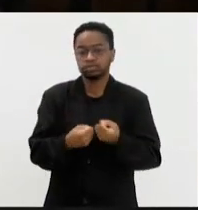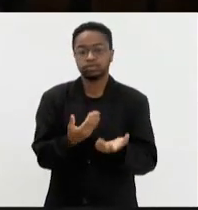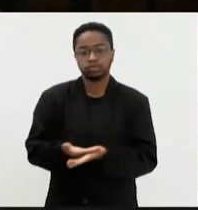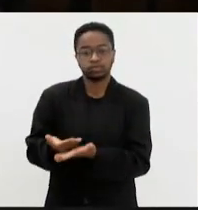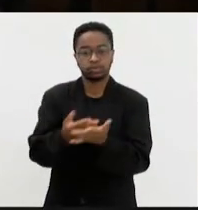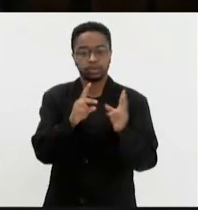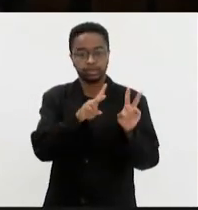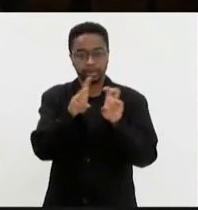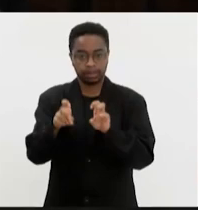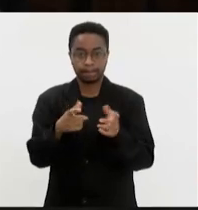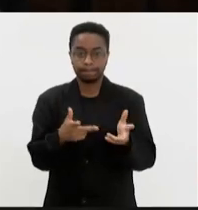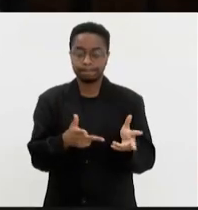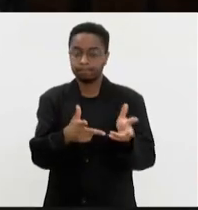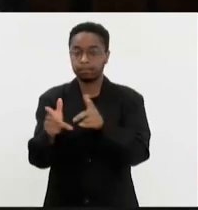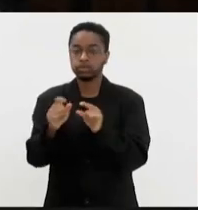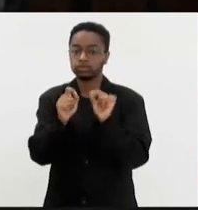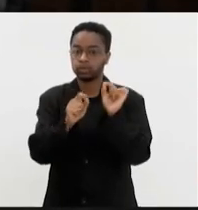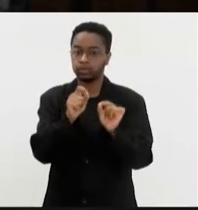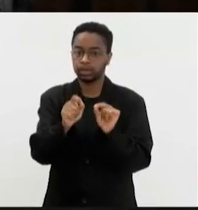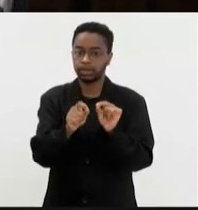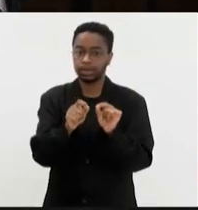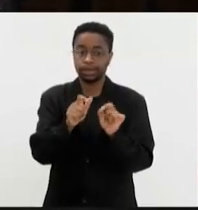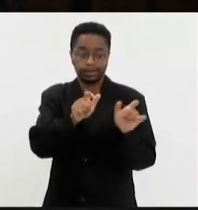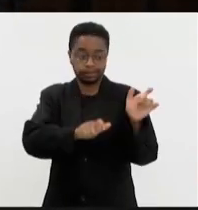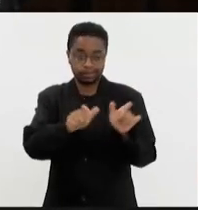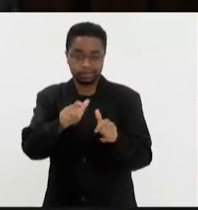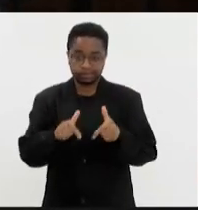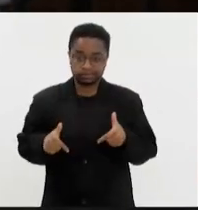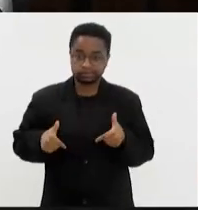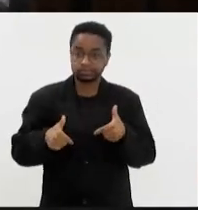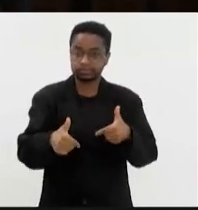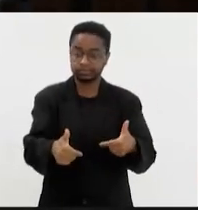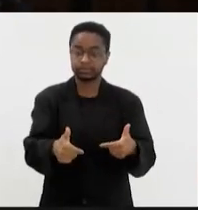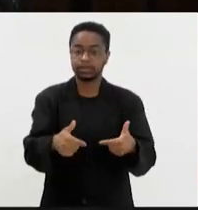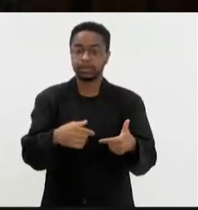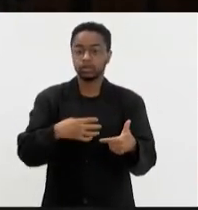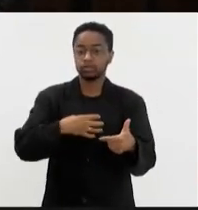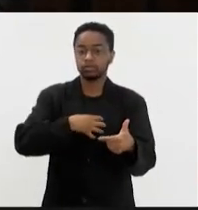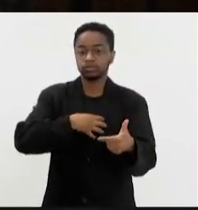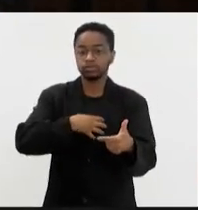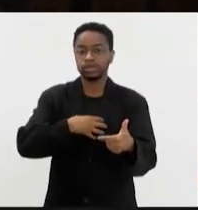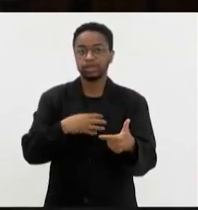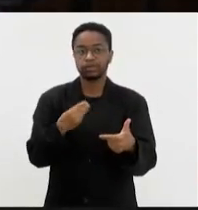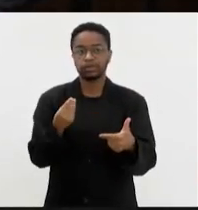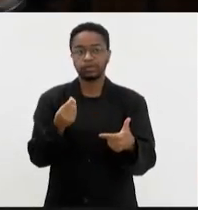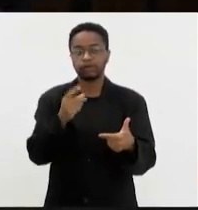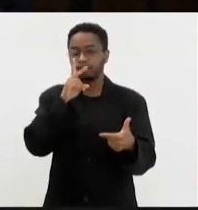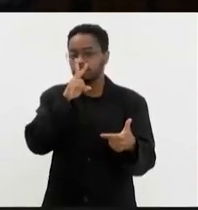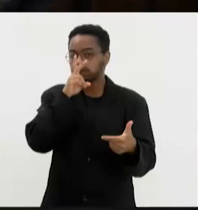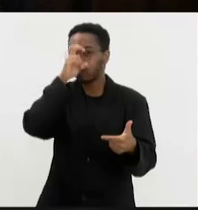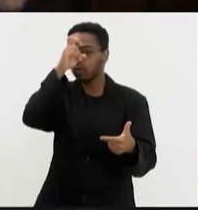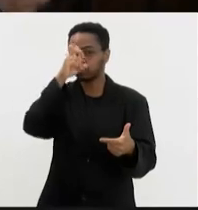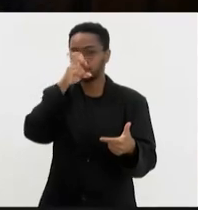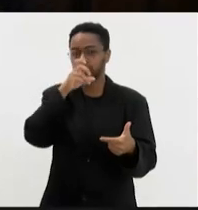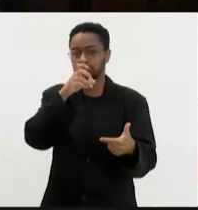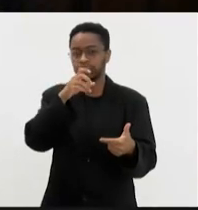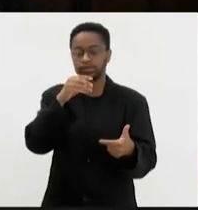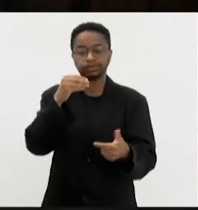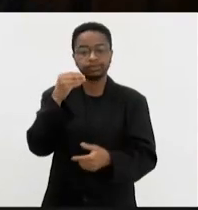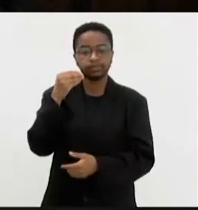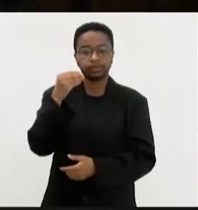tema tem visto a atores atuando de maneira muito eh forte no sentido de